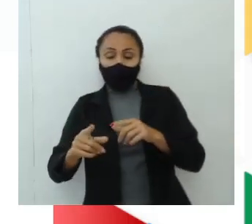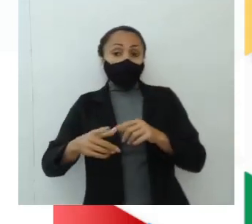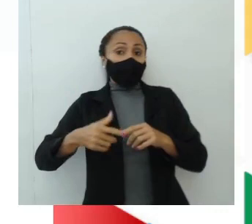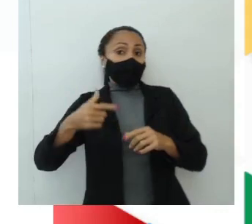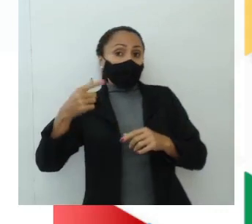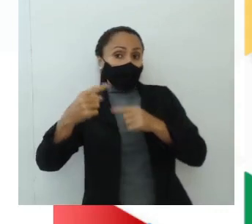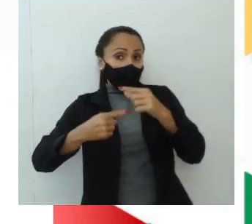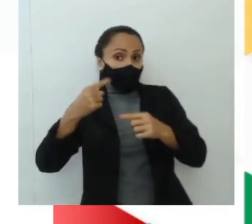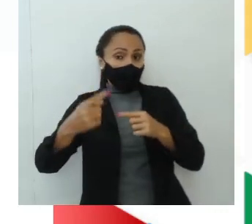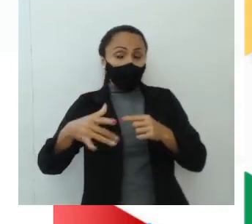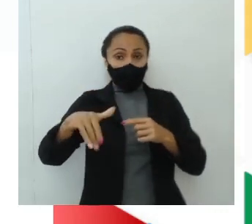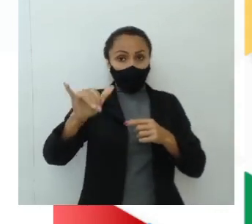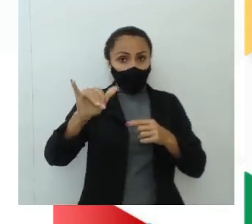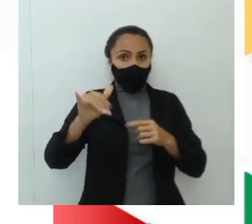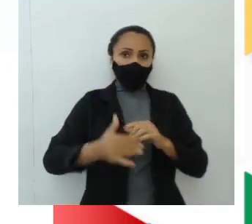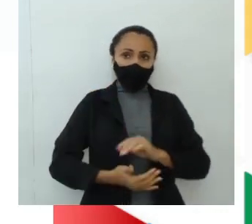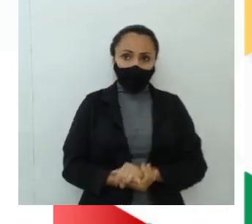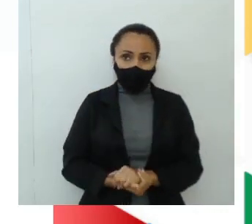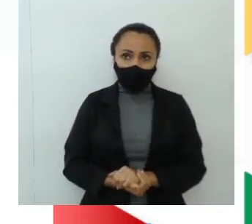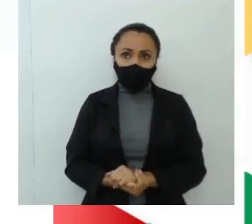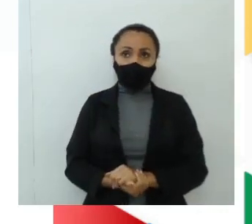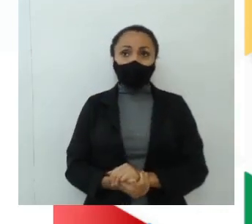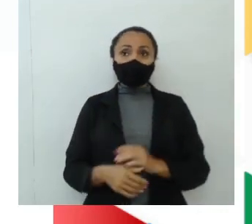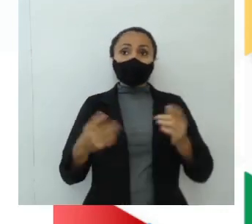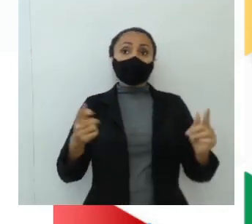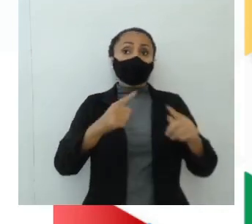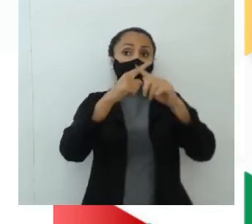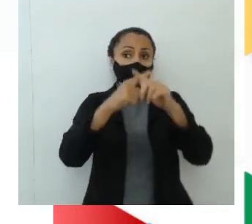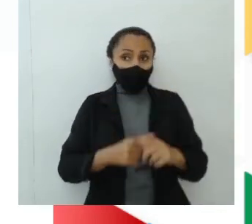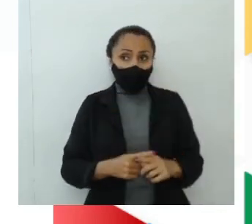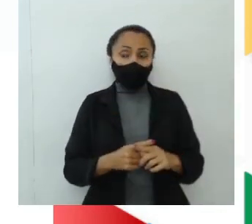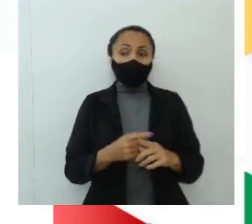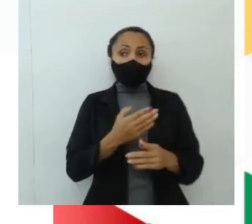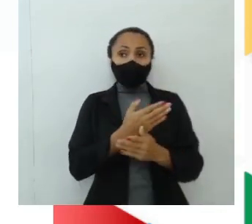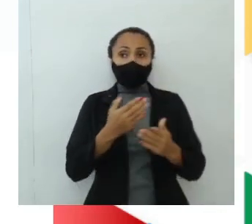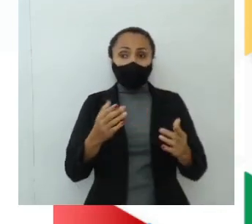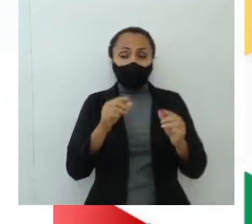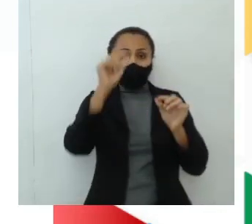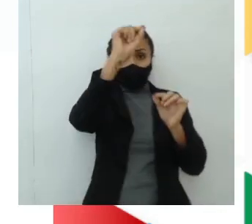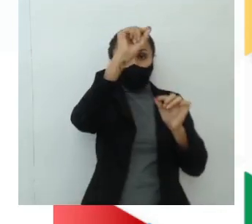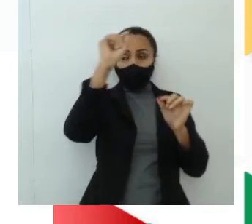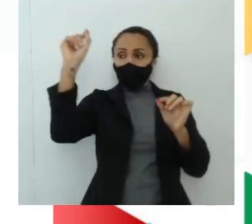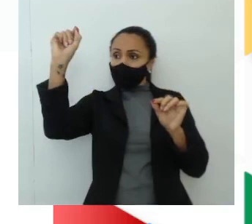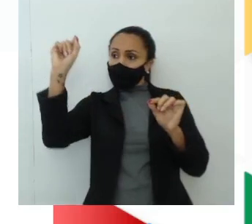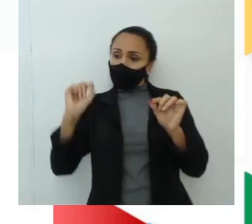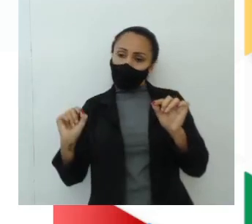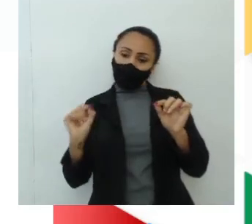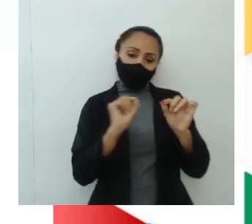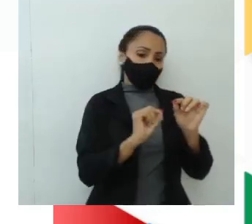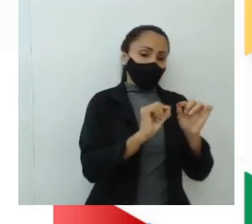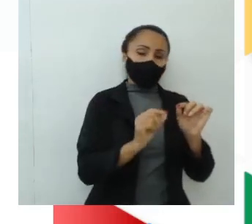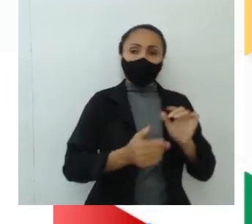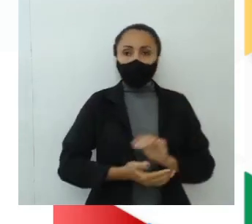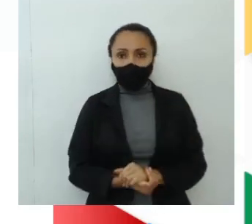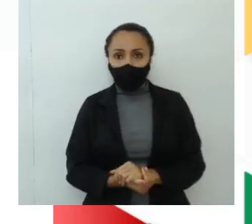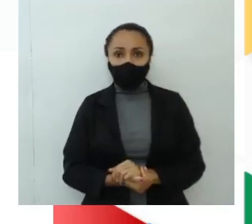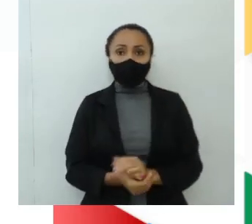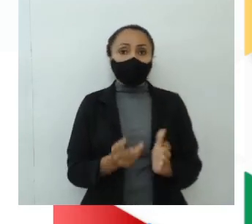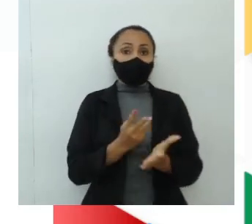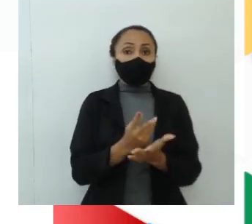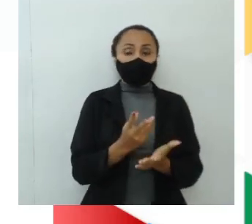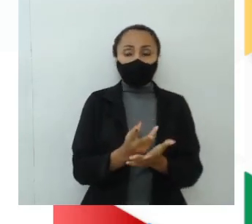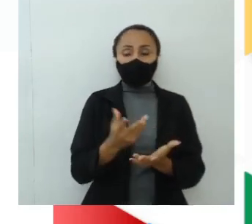Primeiro x, depois y, tá? Quando multiplicamos as coordenadas dos pontos de um polígono por um mesmo número